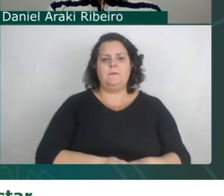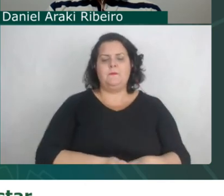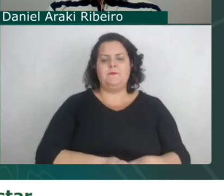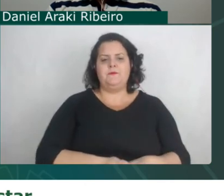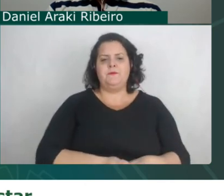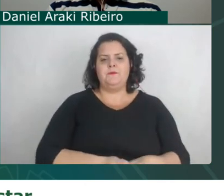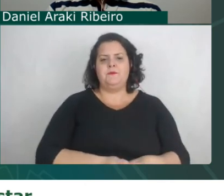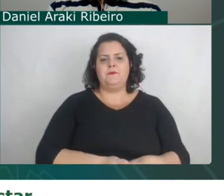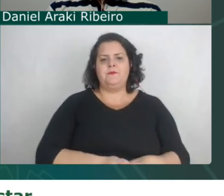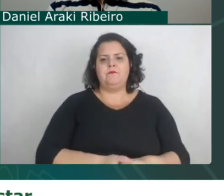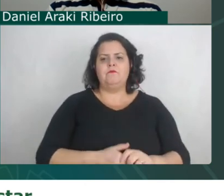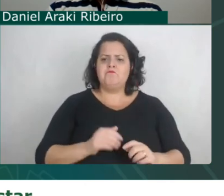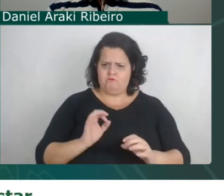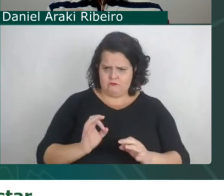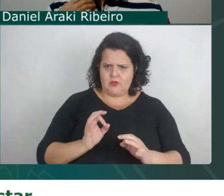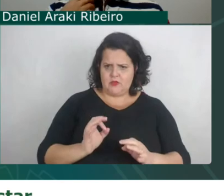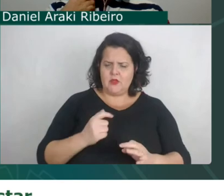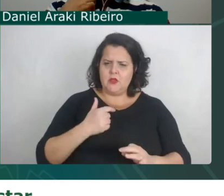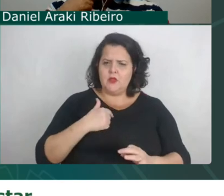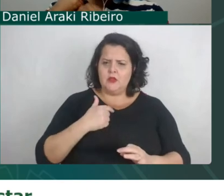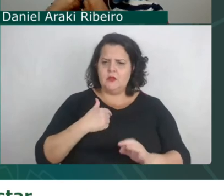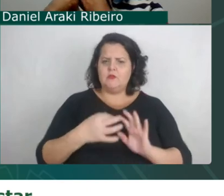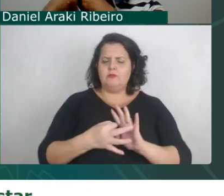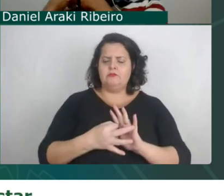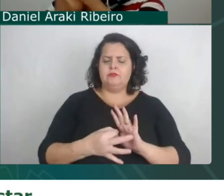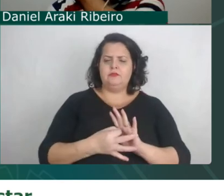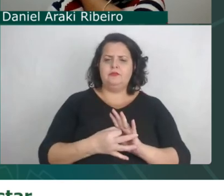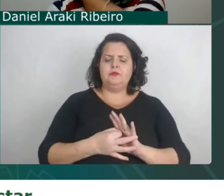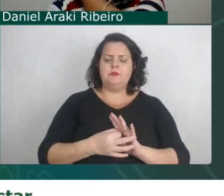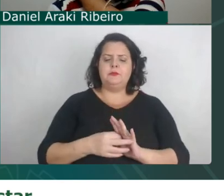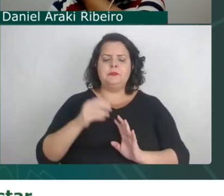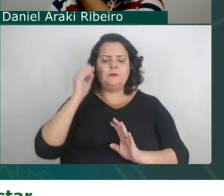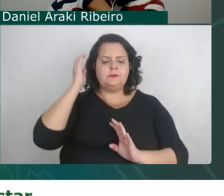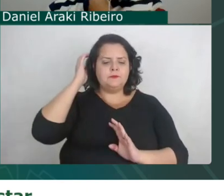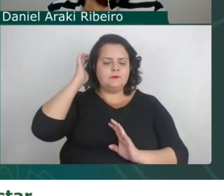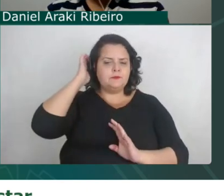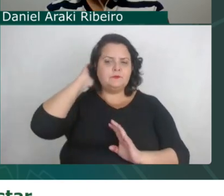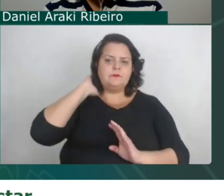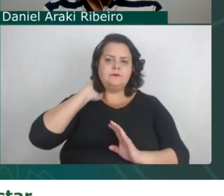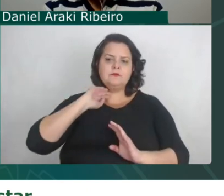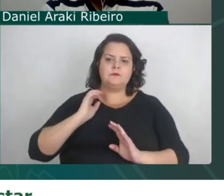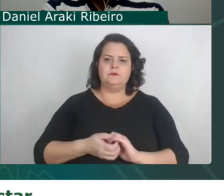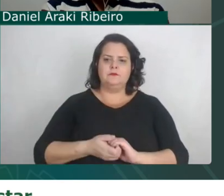esse meu raciocínio, né, vendo a sua palestra, se ela faz sentido.